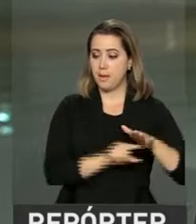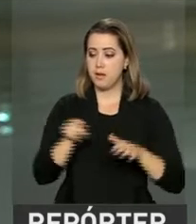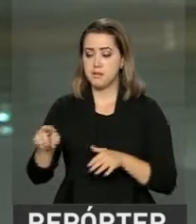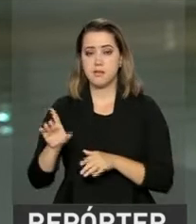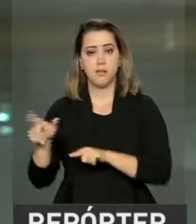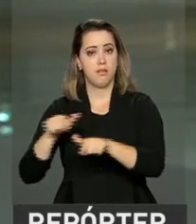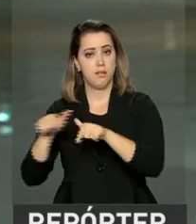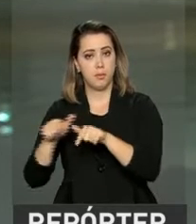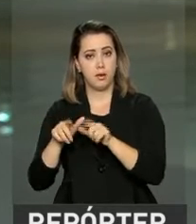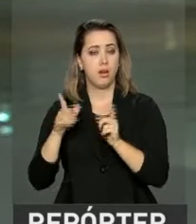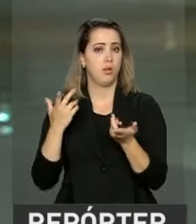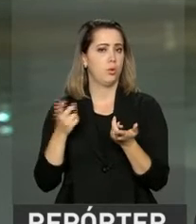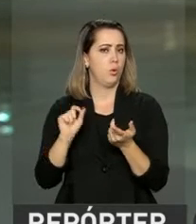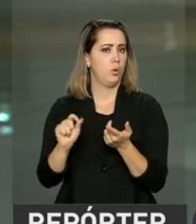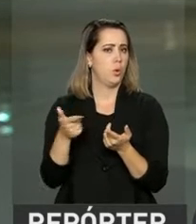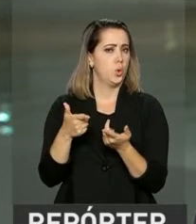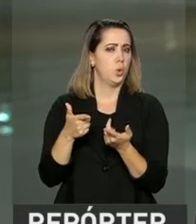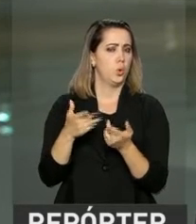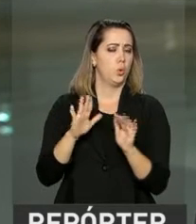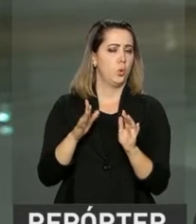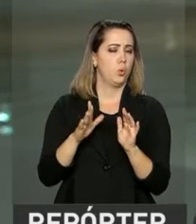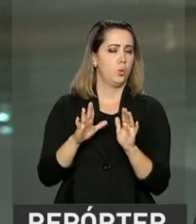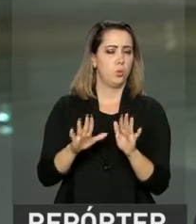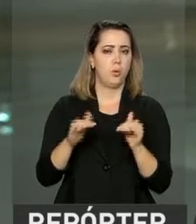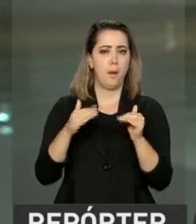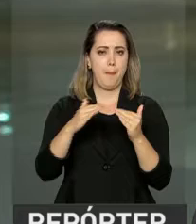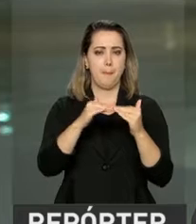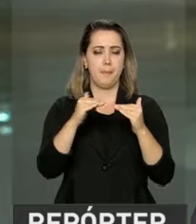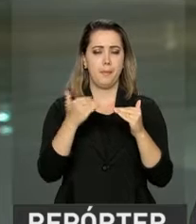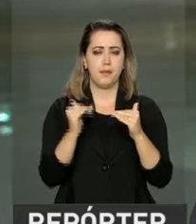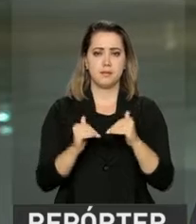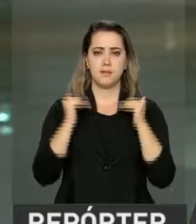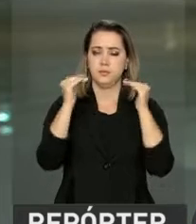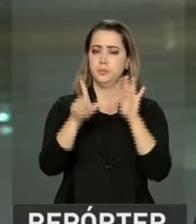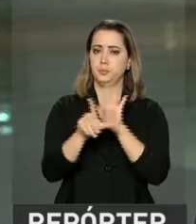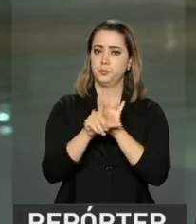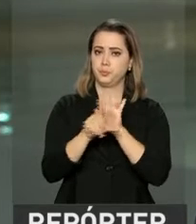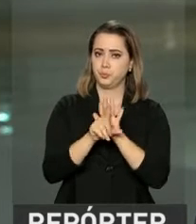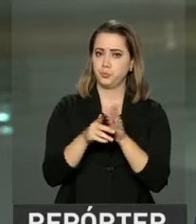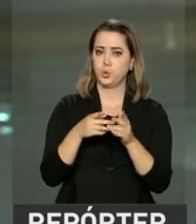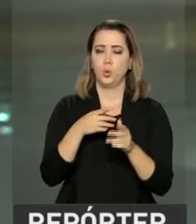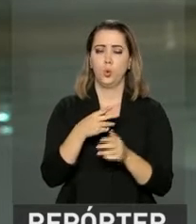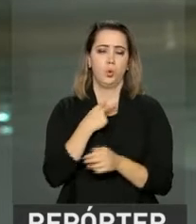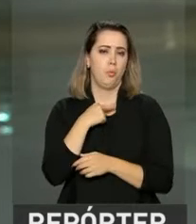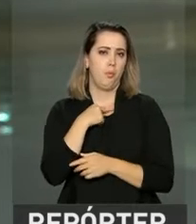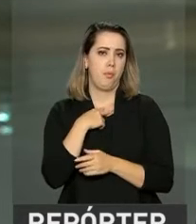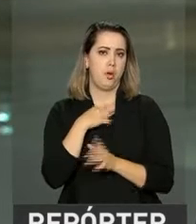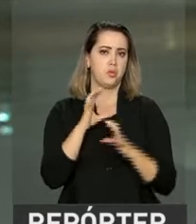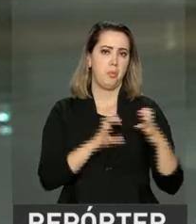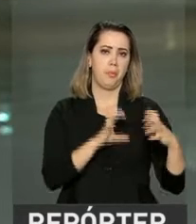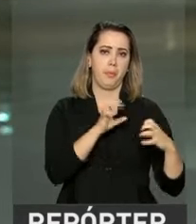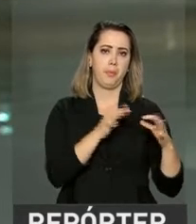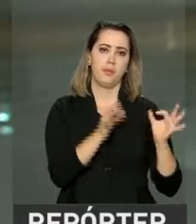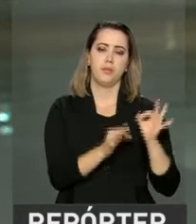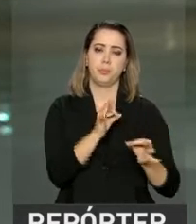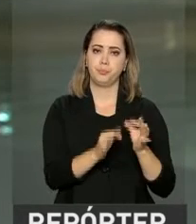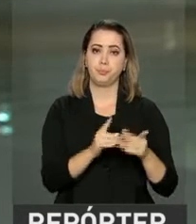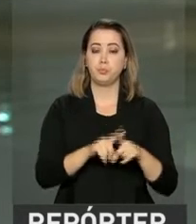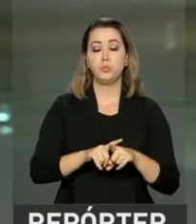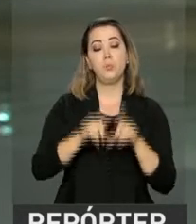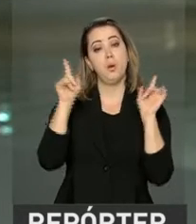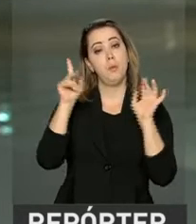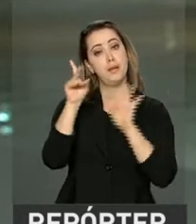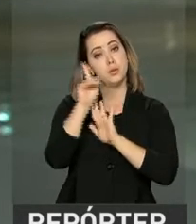e empregados não sejam derrubados na justiça mas os direitos fundamentais do trabalhador previstos no artigo